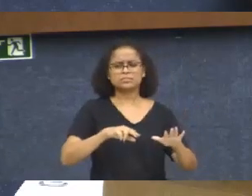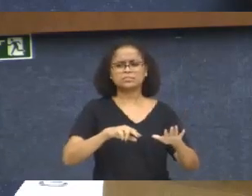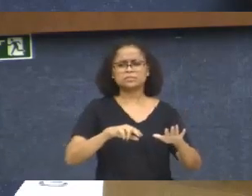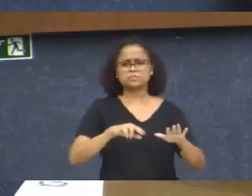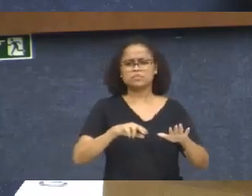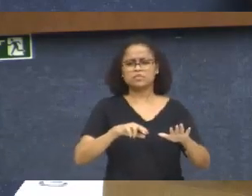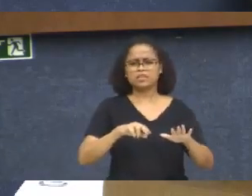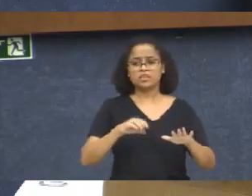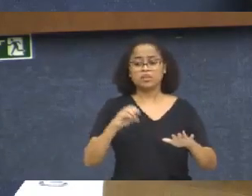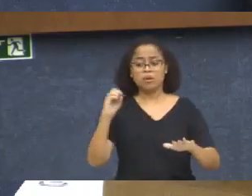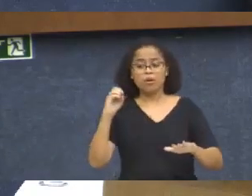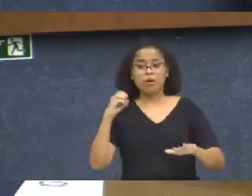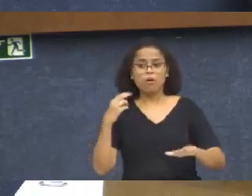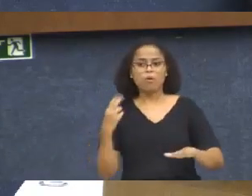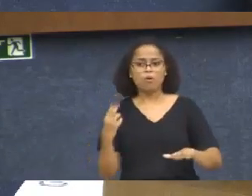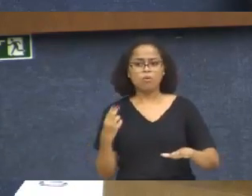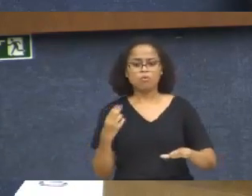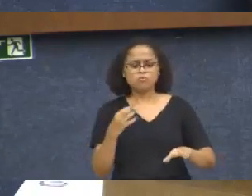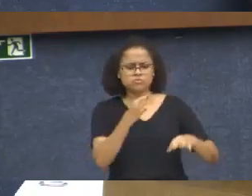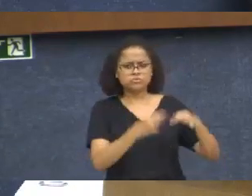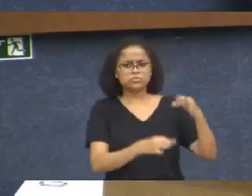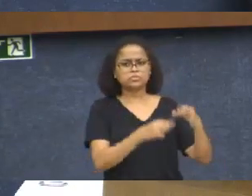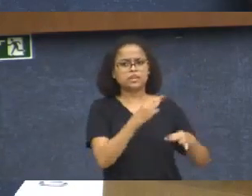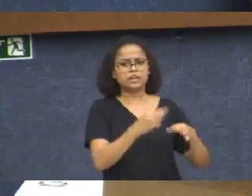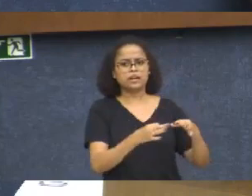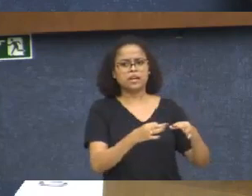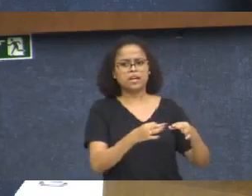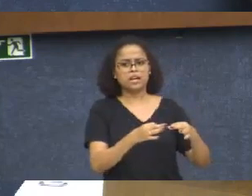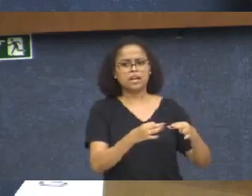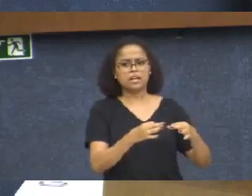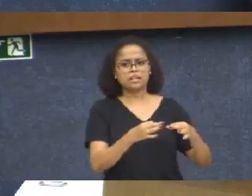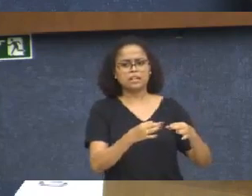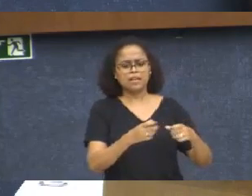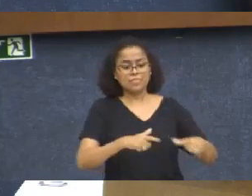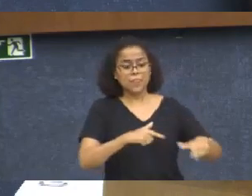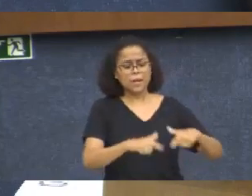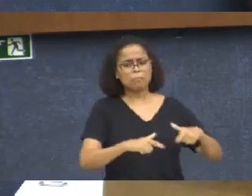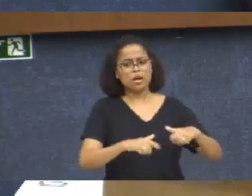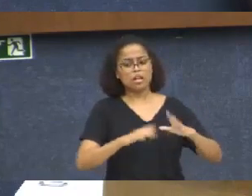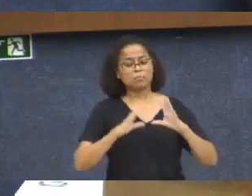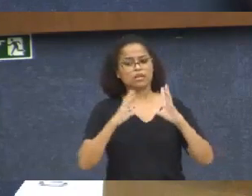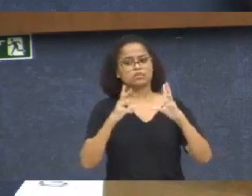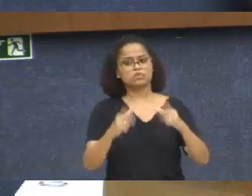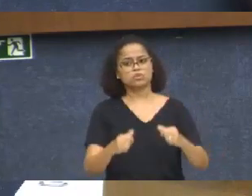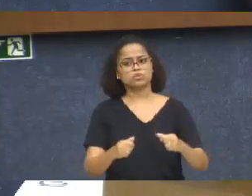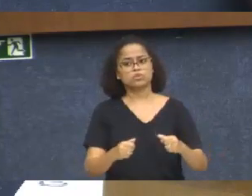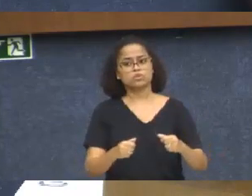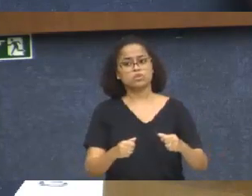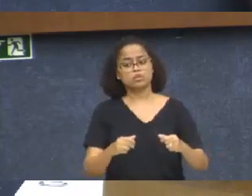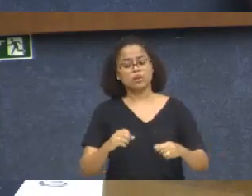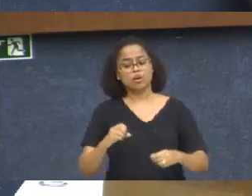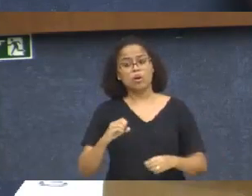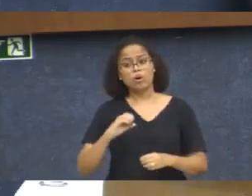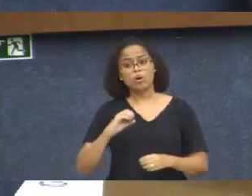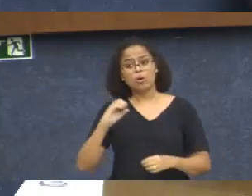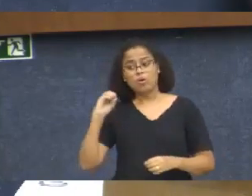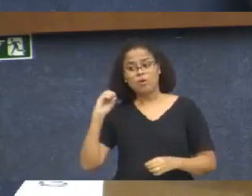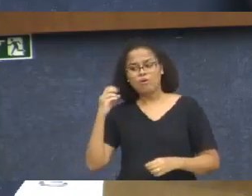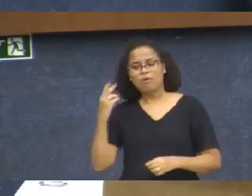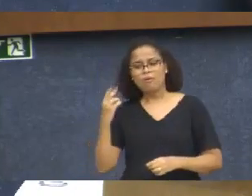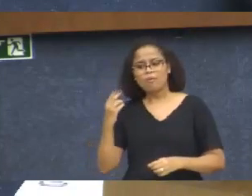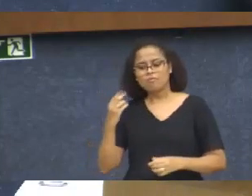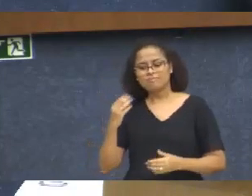ou o judiciário serve para todos, ou nós vamos continuar com o judiciário